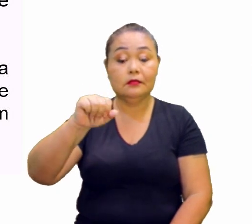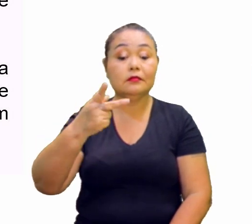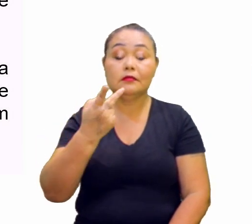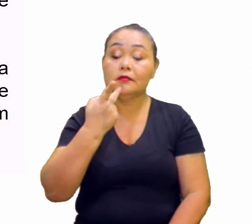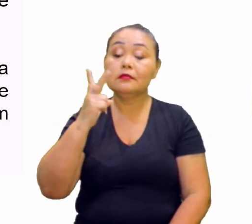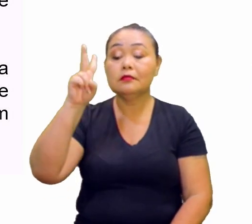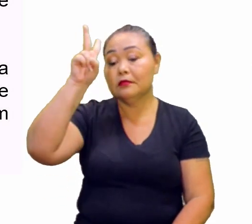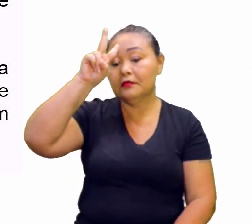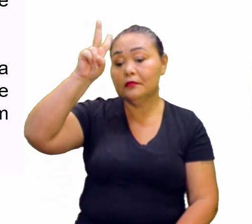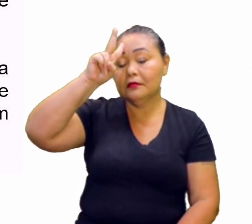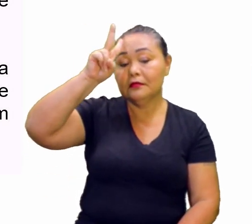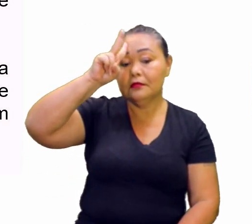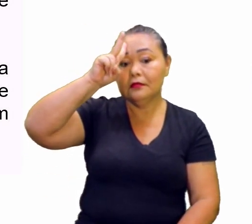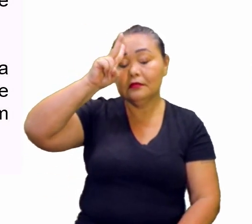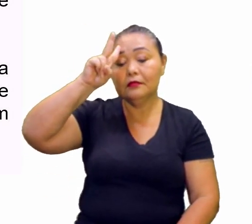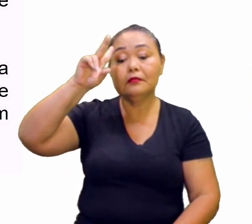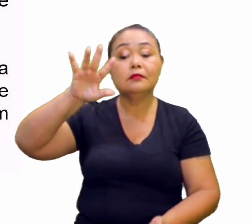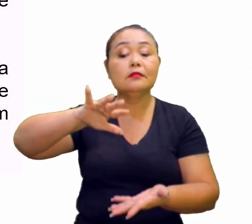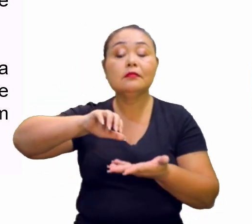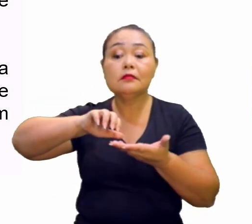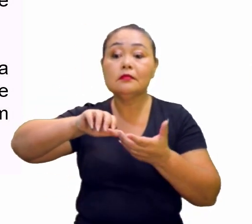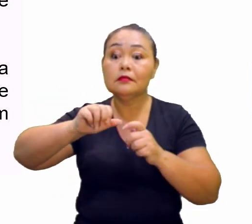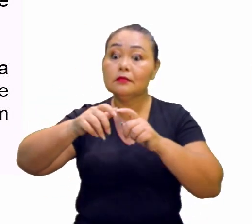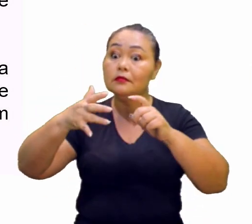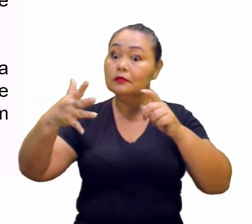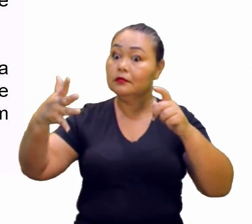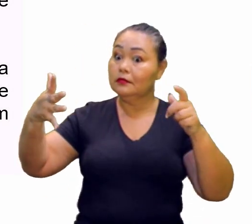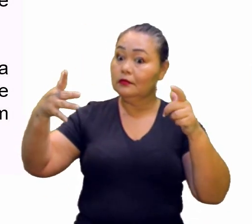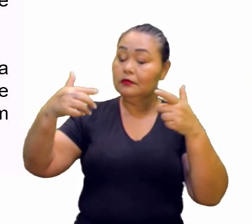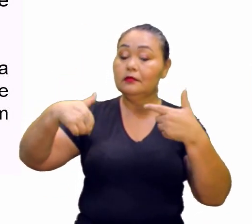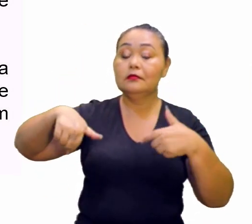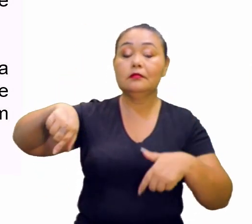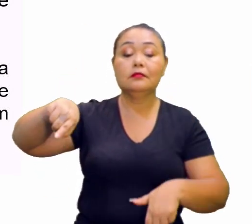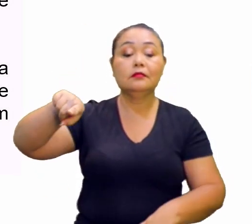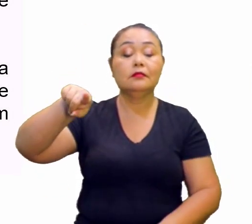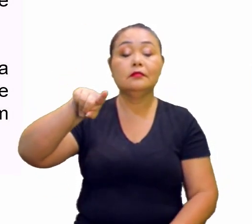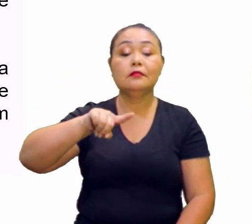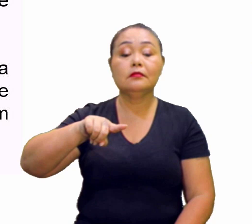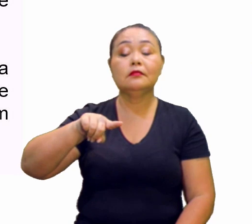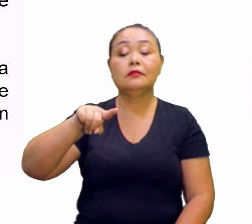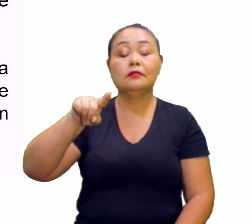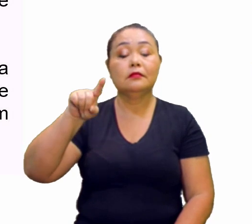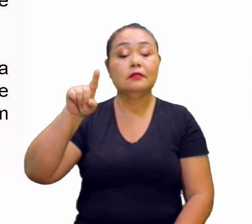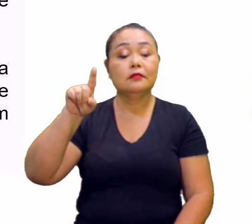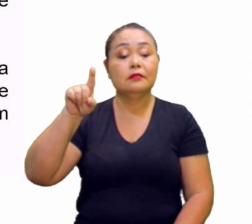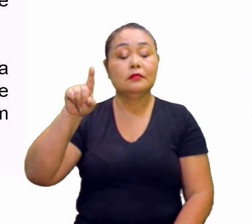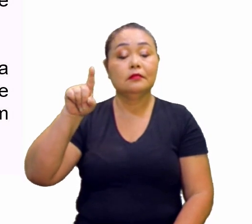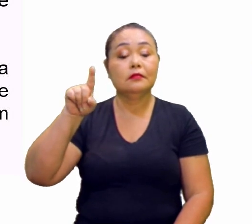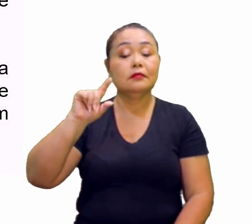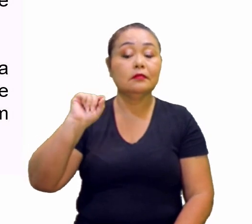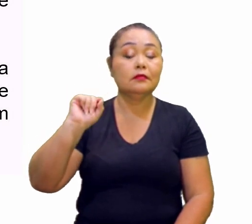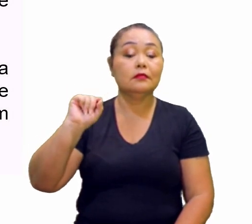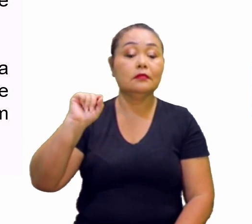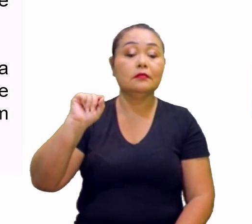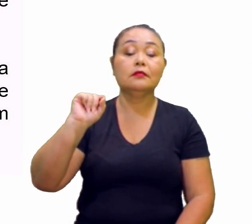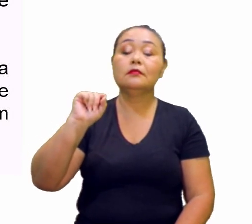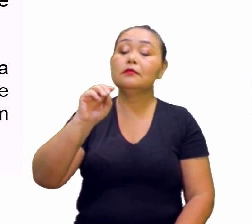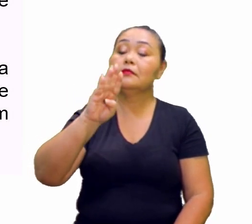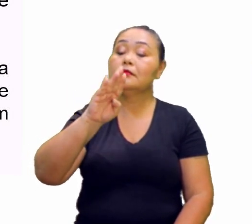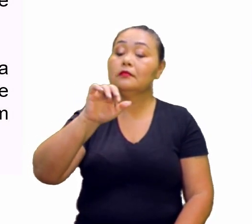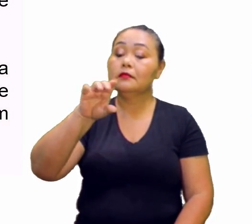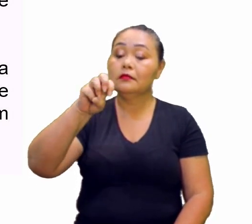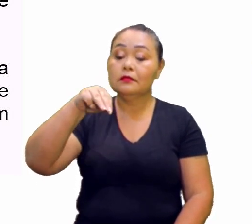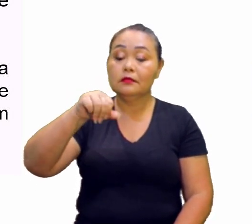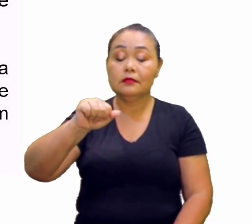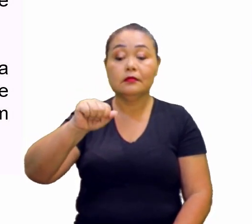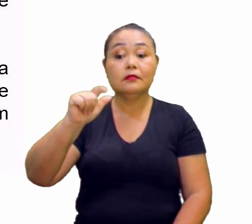lembrar dessa dimensão, né? Da dimensão que esse bioma